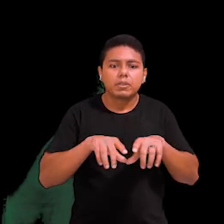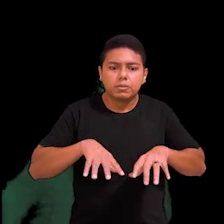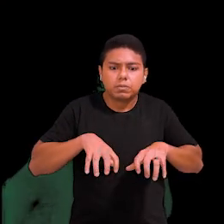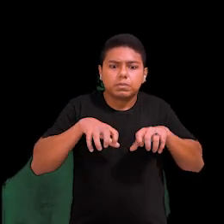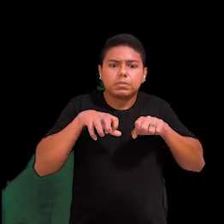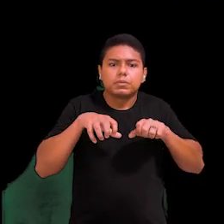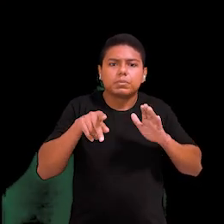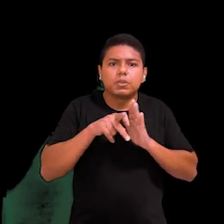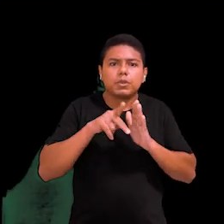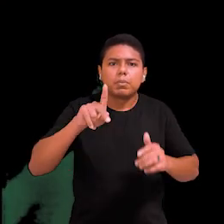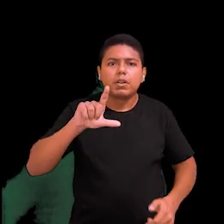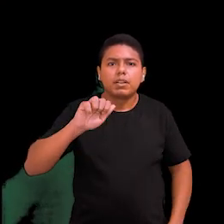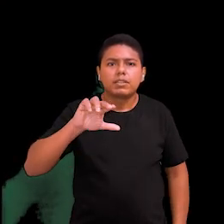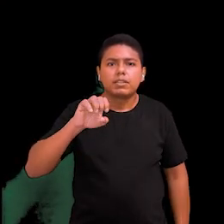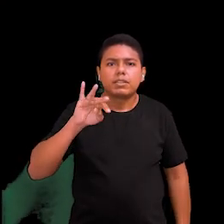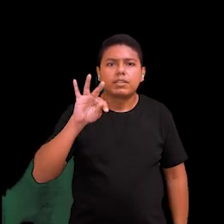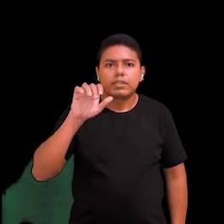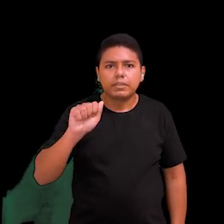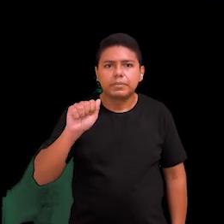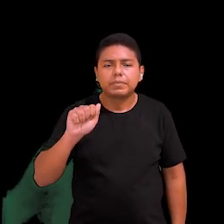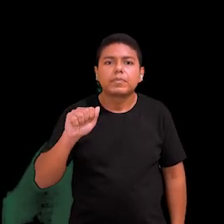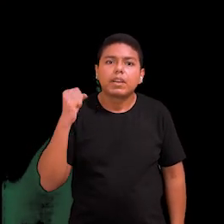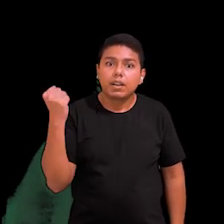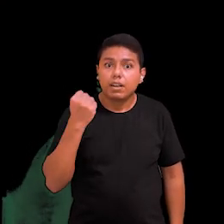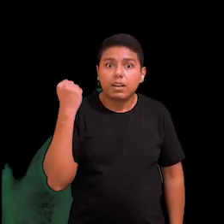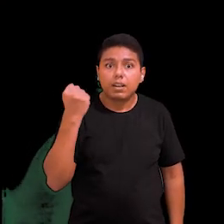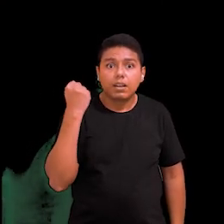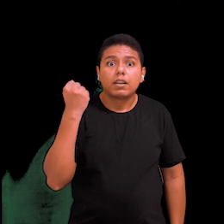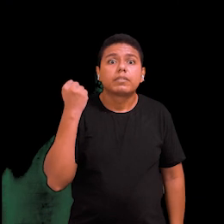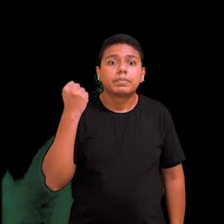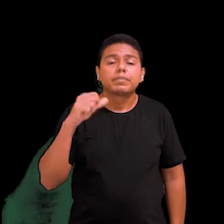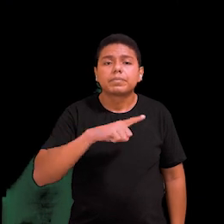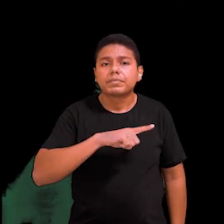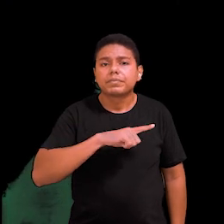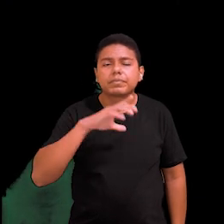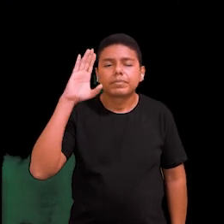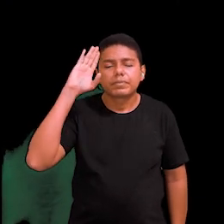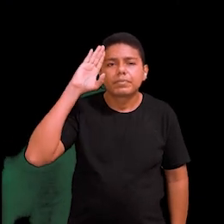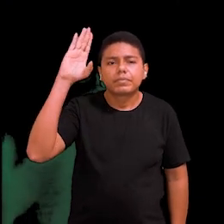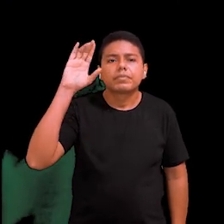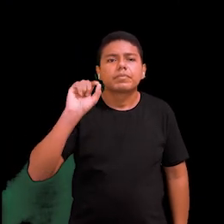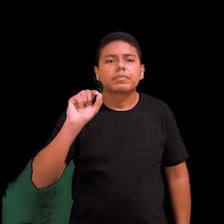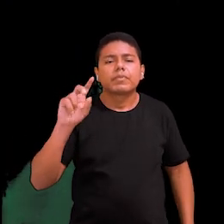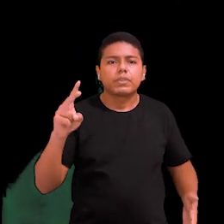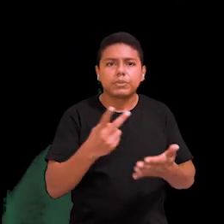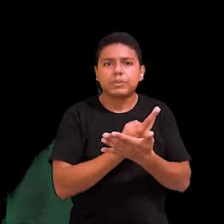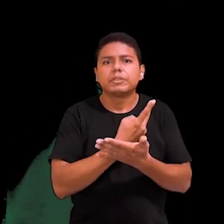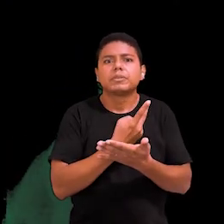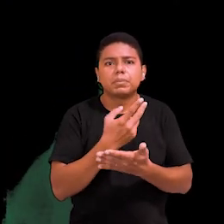atonia, lacerações e retenções placentárias. São eventos geralmente graves e é uma